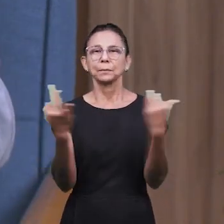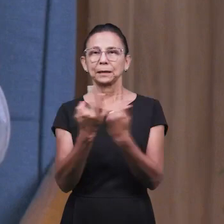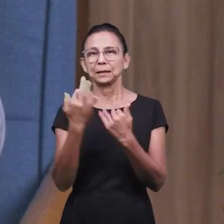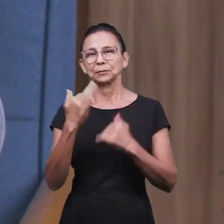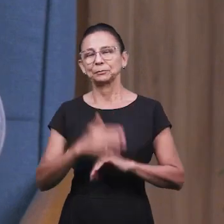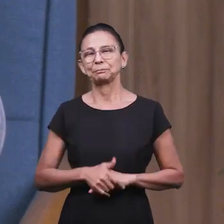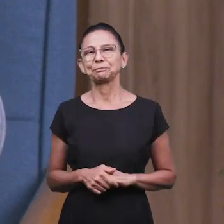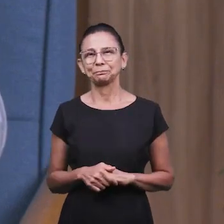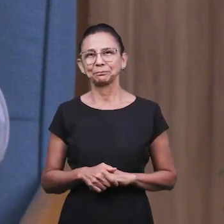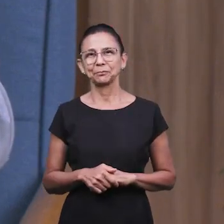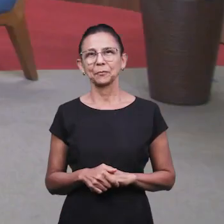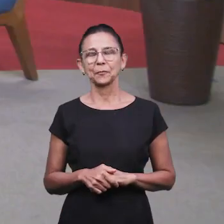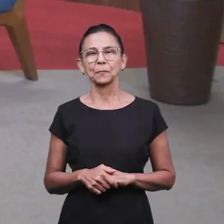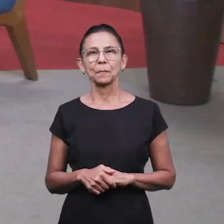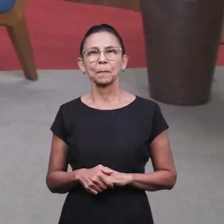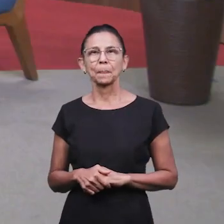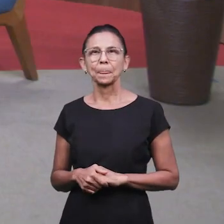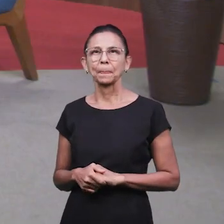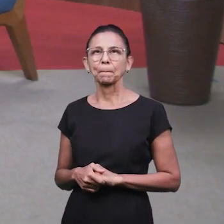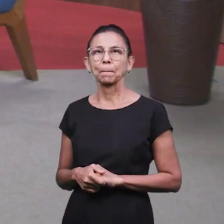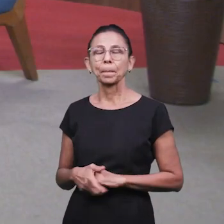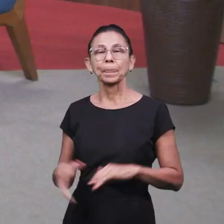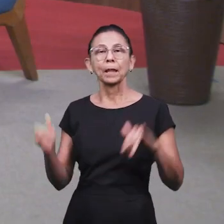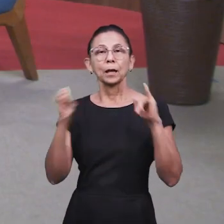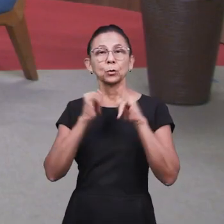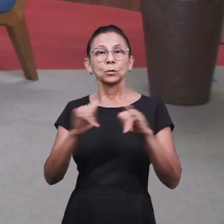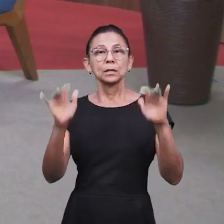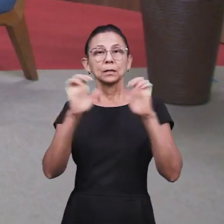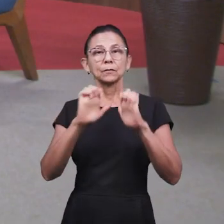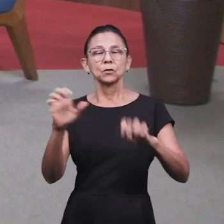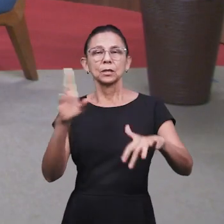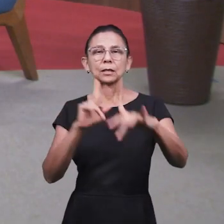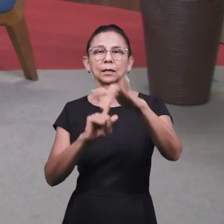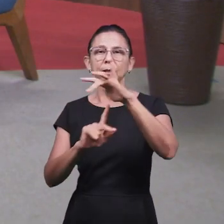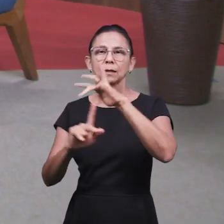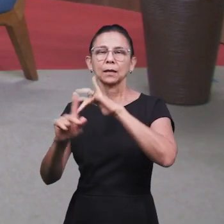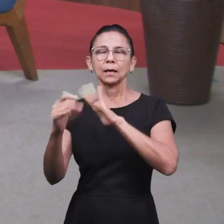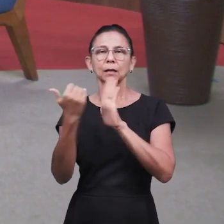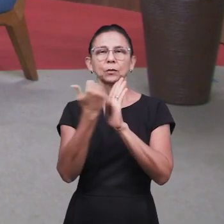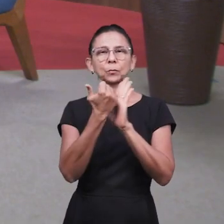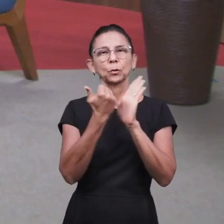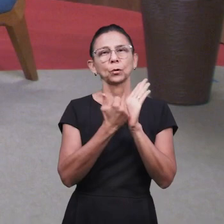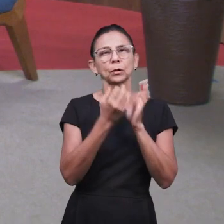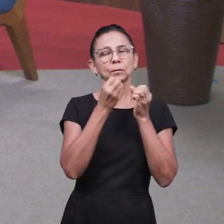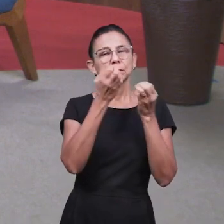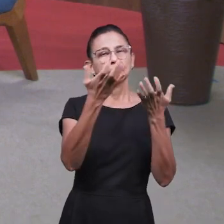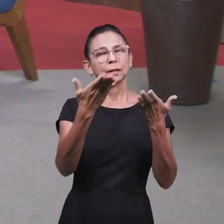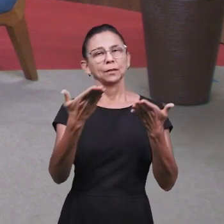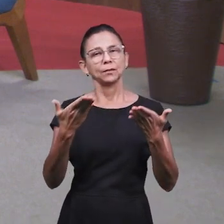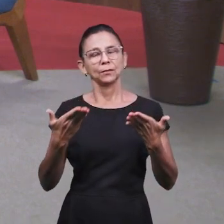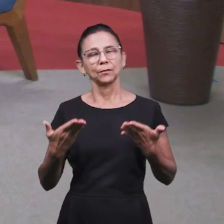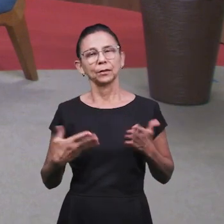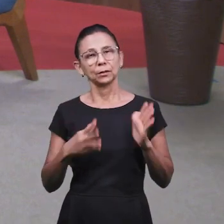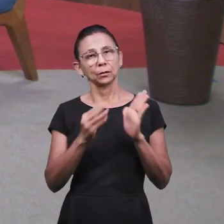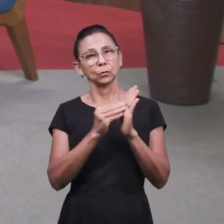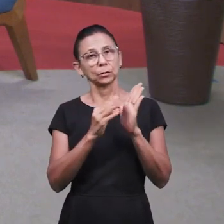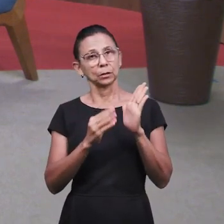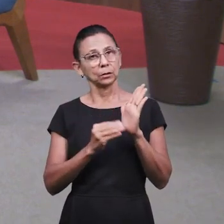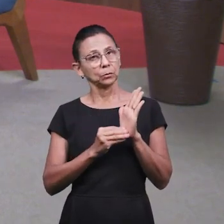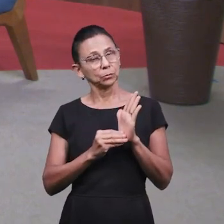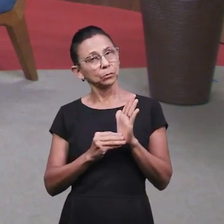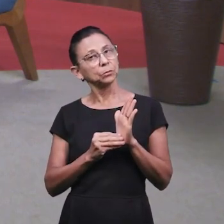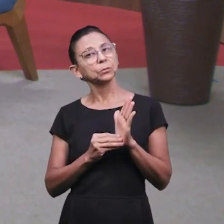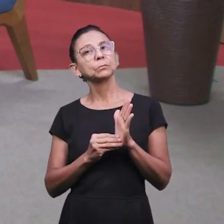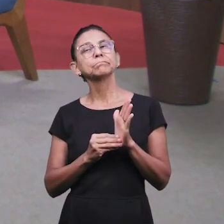a sua família. Esse é o programa Anunciando o Evangelho Eterno. Seja bem-vindo ao nosso conteúdo de